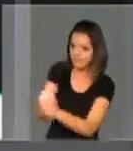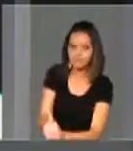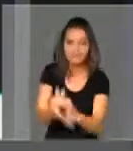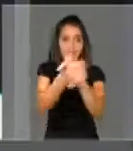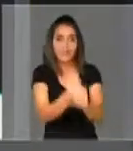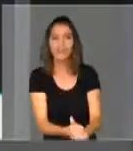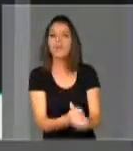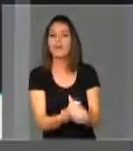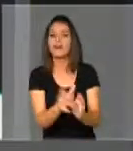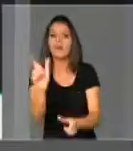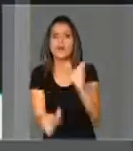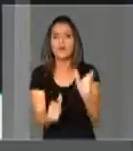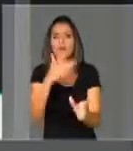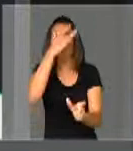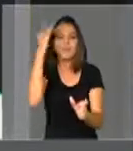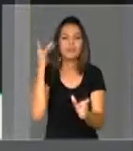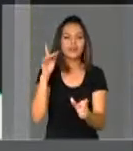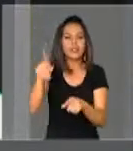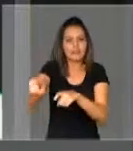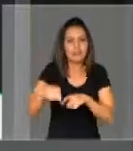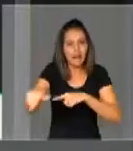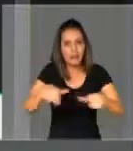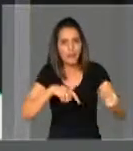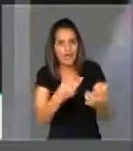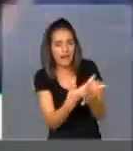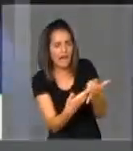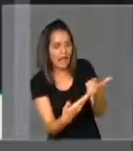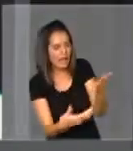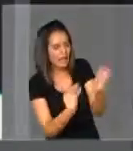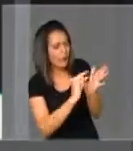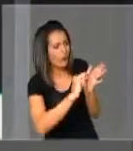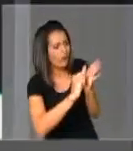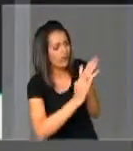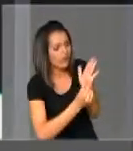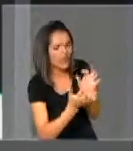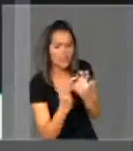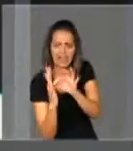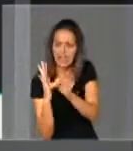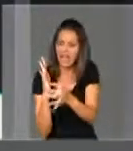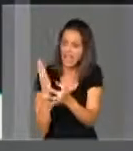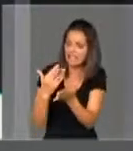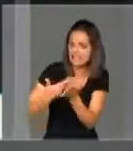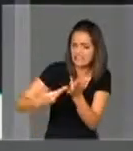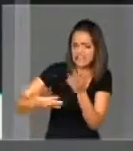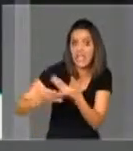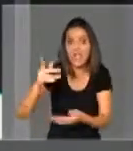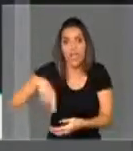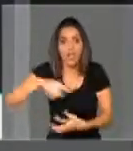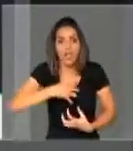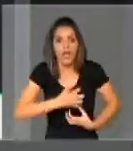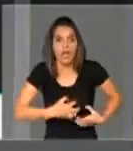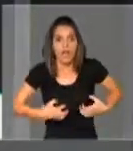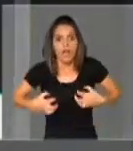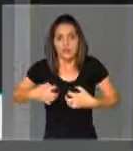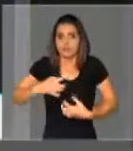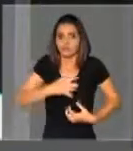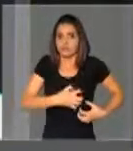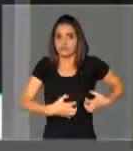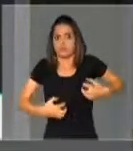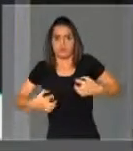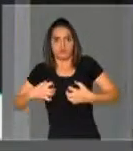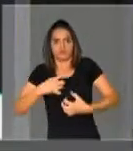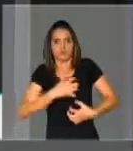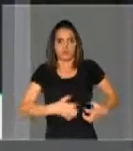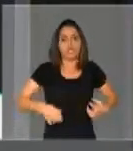calejadas pelo peso da chibanca, senhoras e senhores deputados. Eles estão aterrorizados. Eu